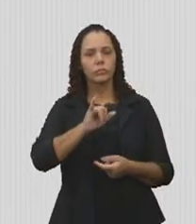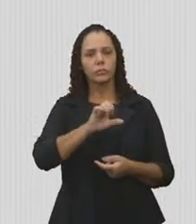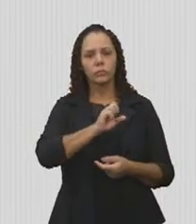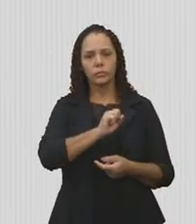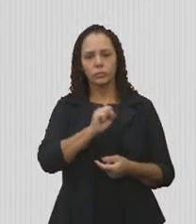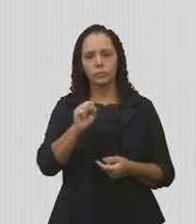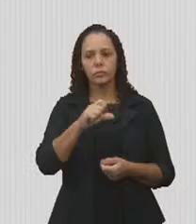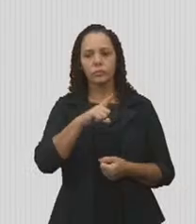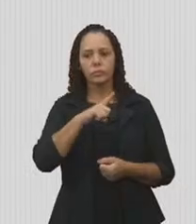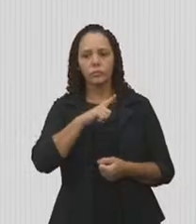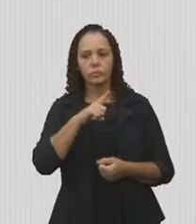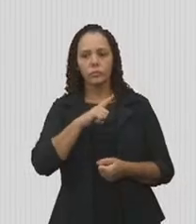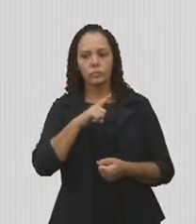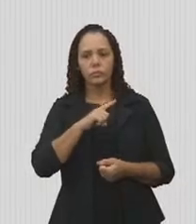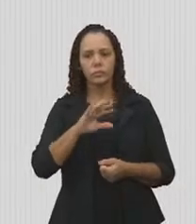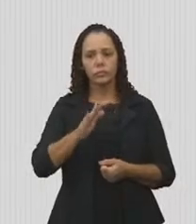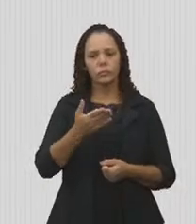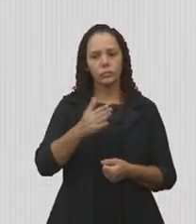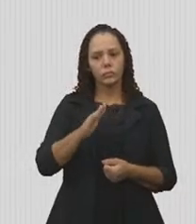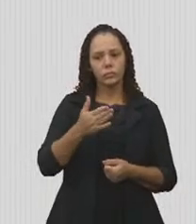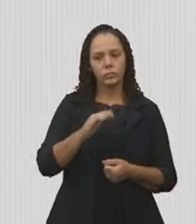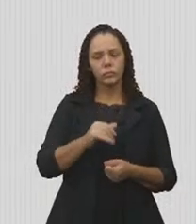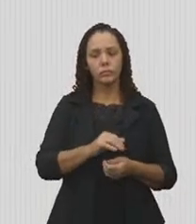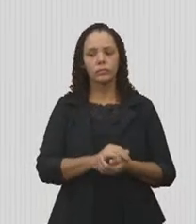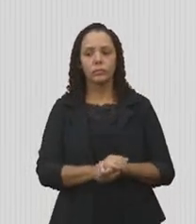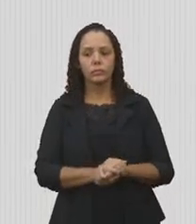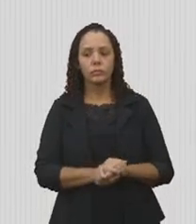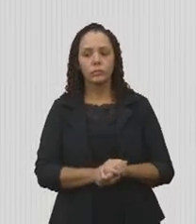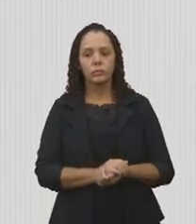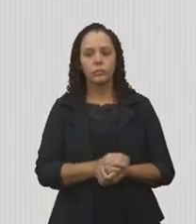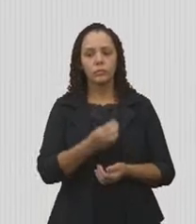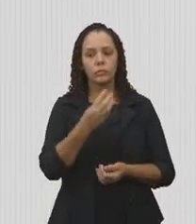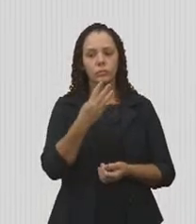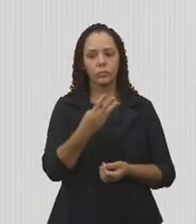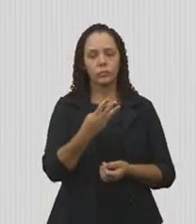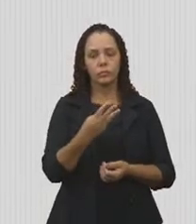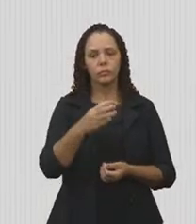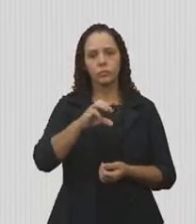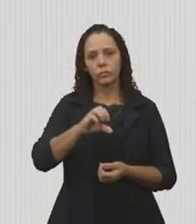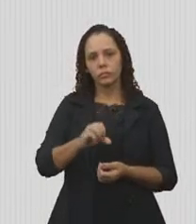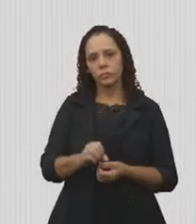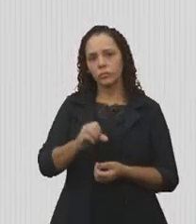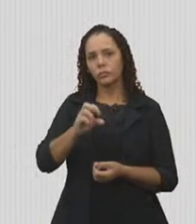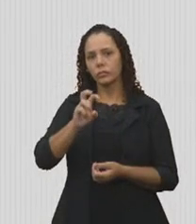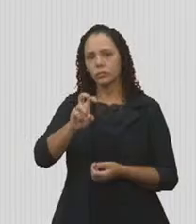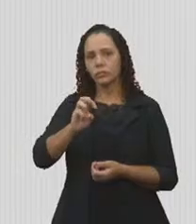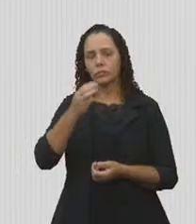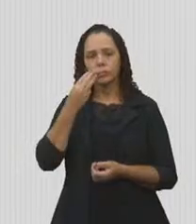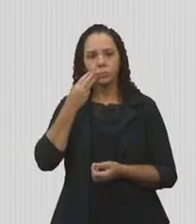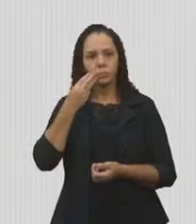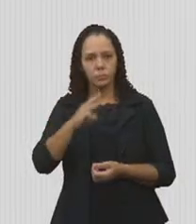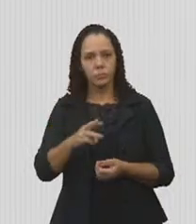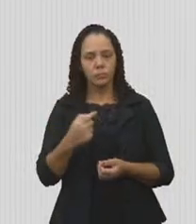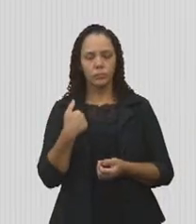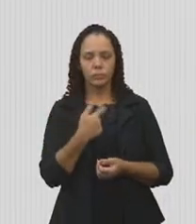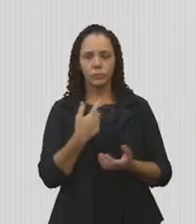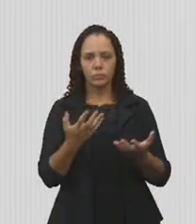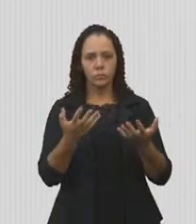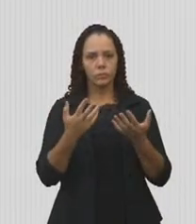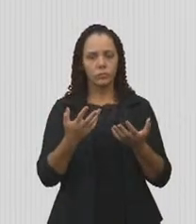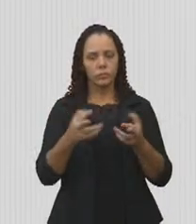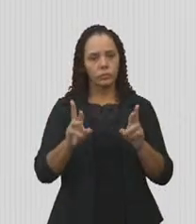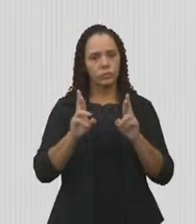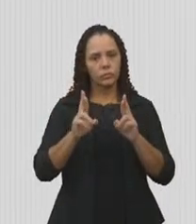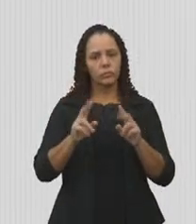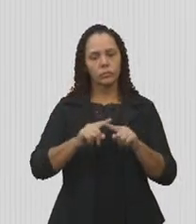tem uma previsão no ano de 395 milhões e até o momento, até o fim do primeiro quadrimestre,